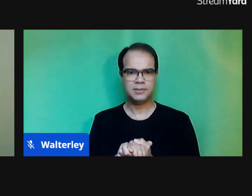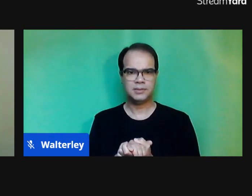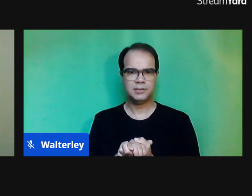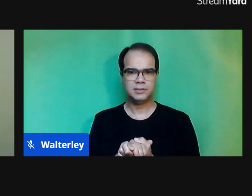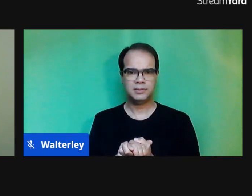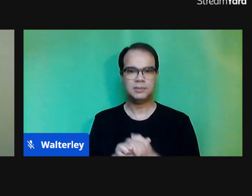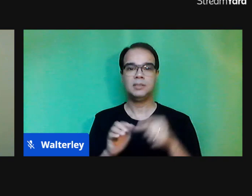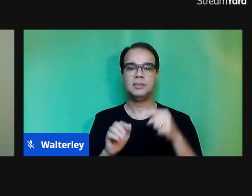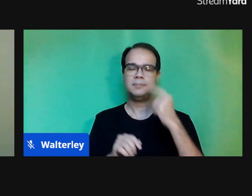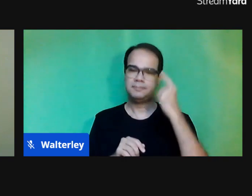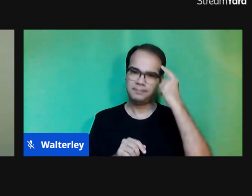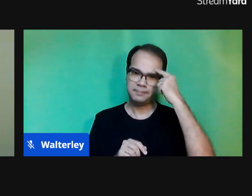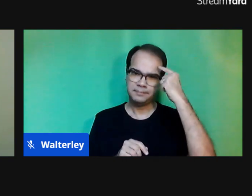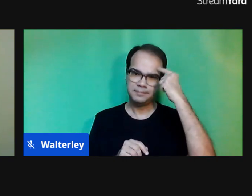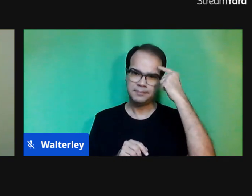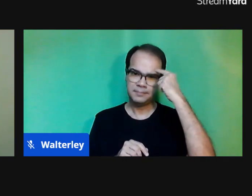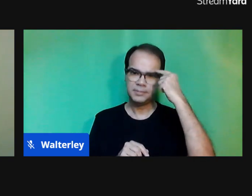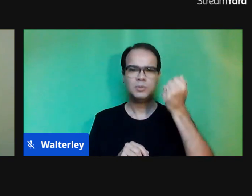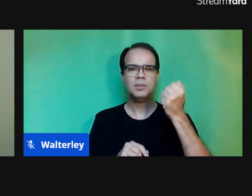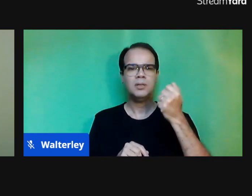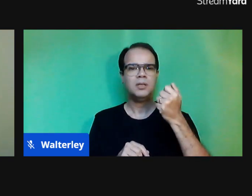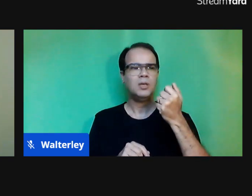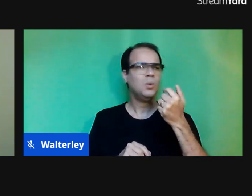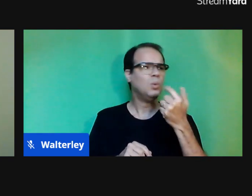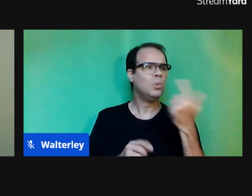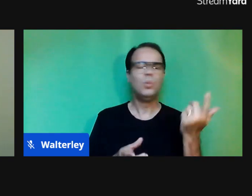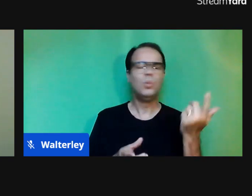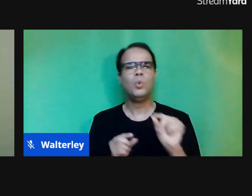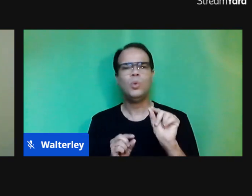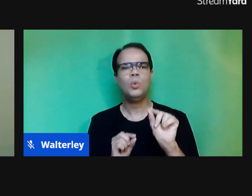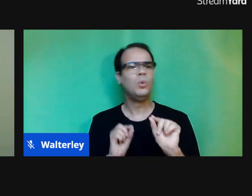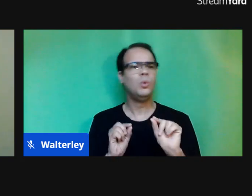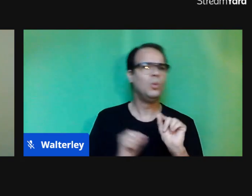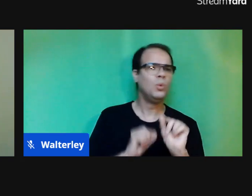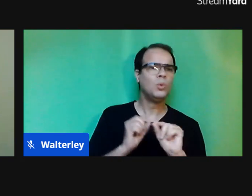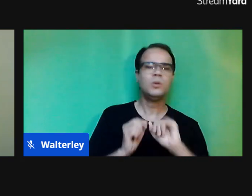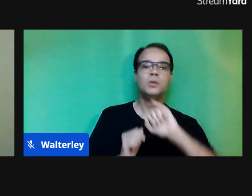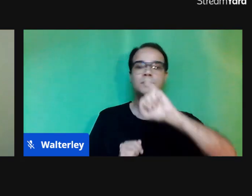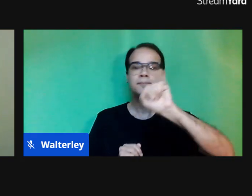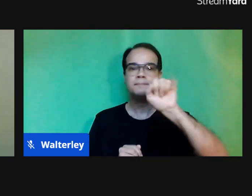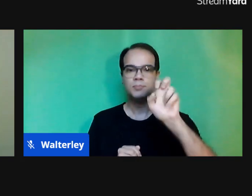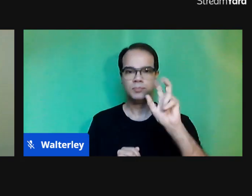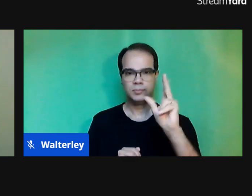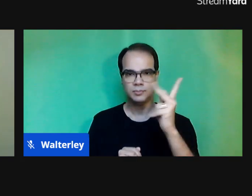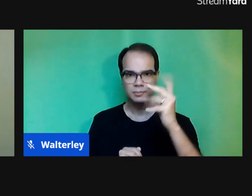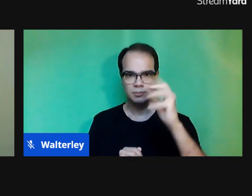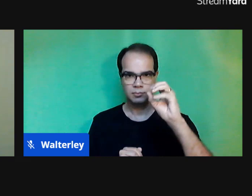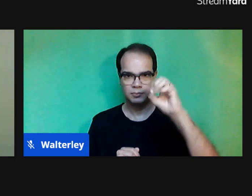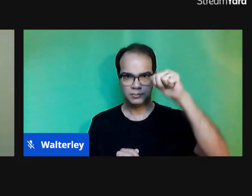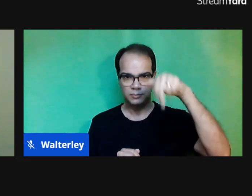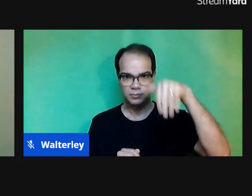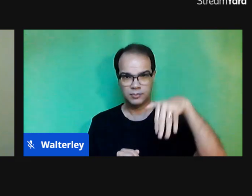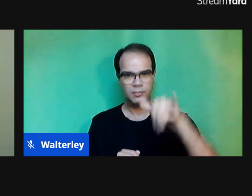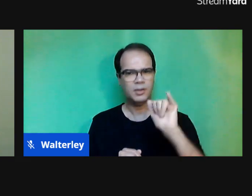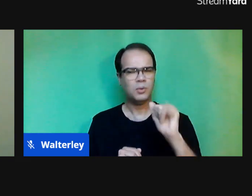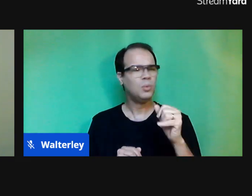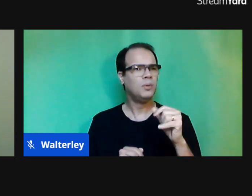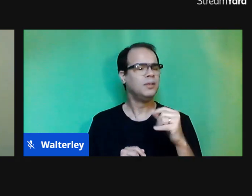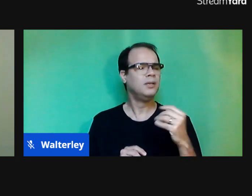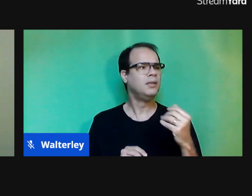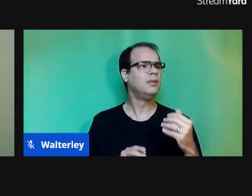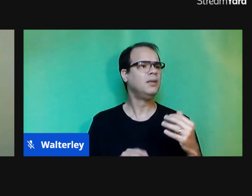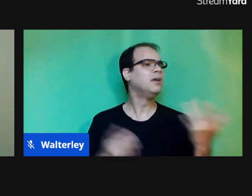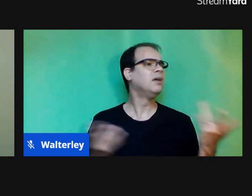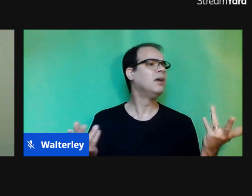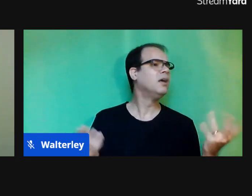gente realizou. Ele chama Cadê Você, Johnny? Cadê Você, Johnny? Era um curta-metragem de